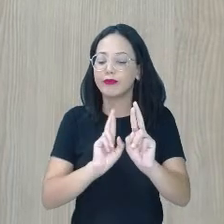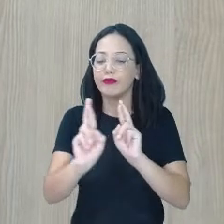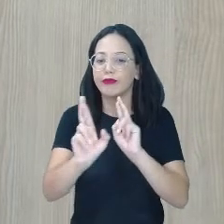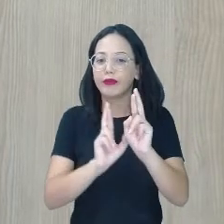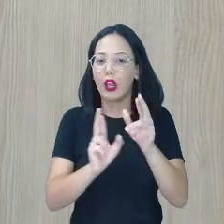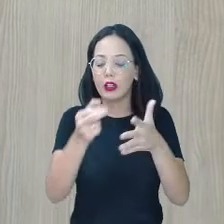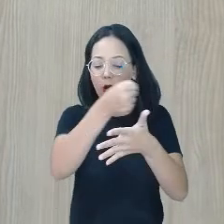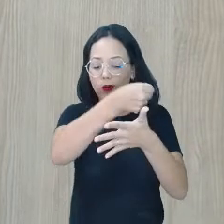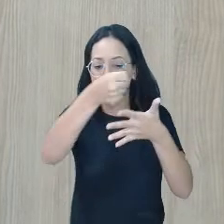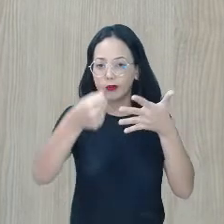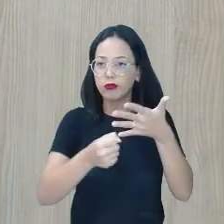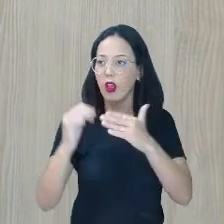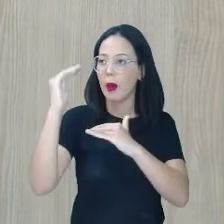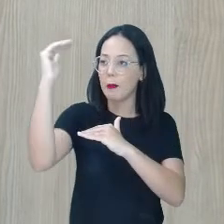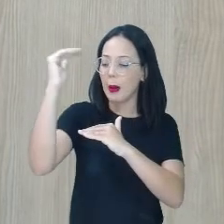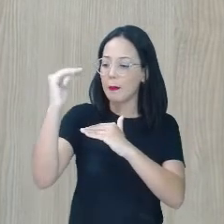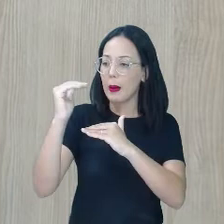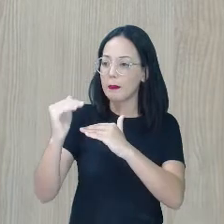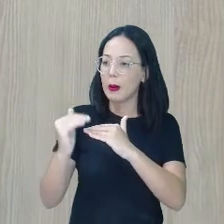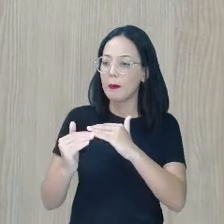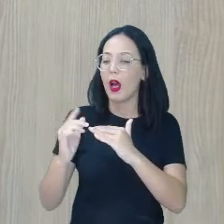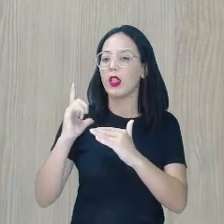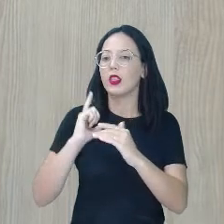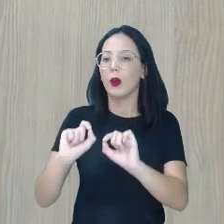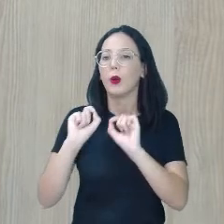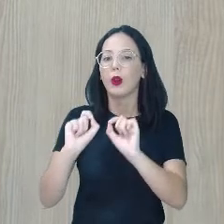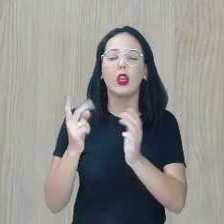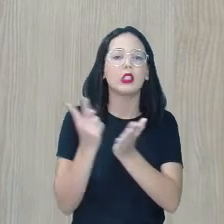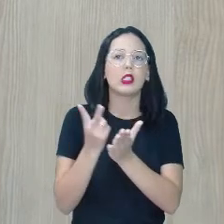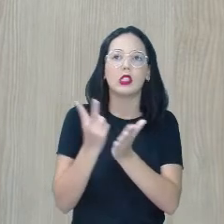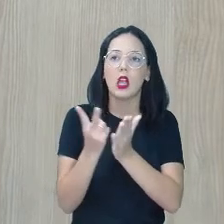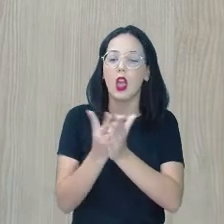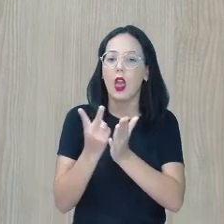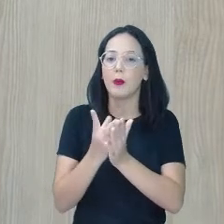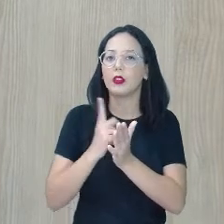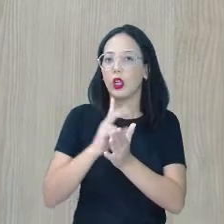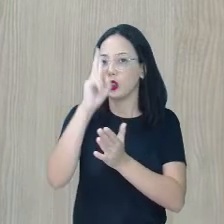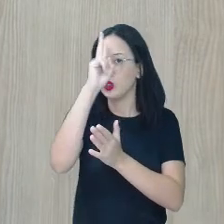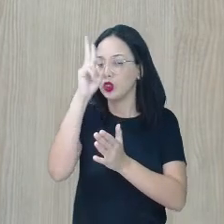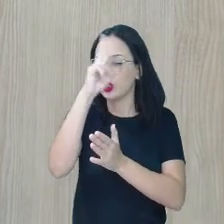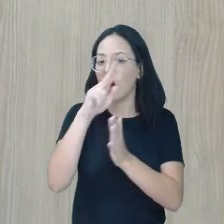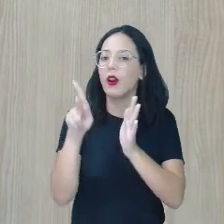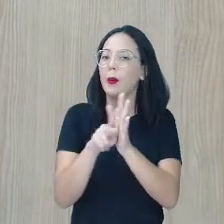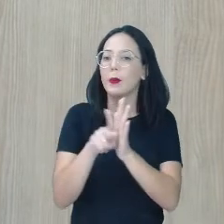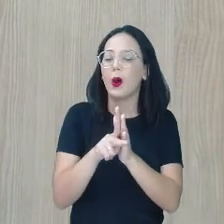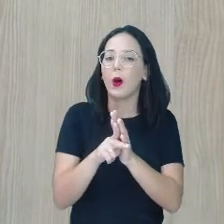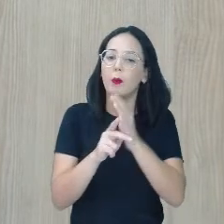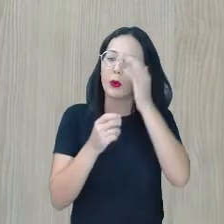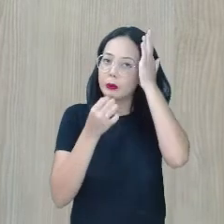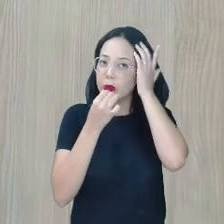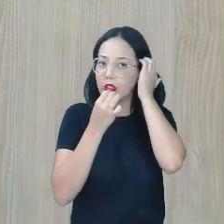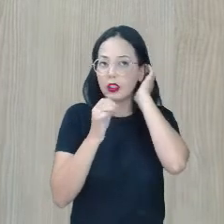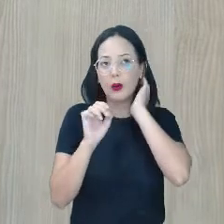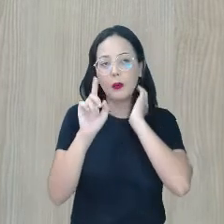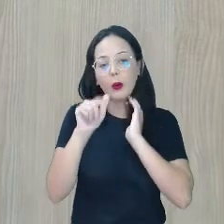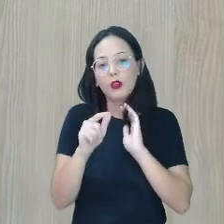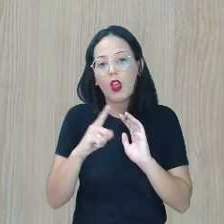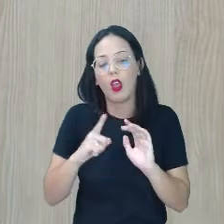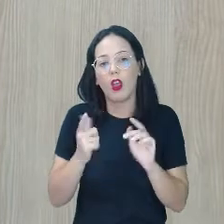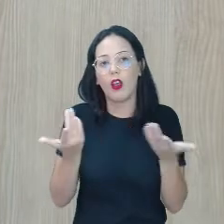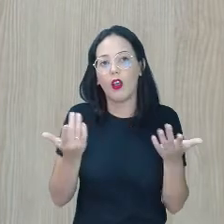das hierarquias sociais. Então nós temos aí frequentemente a história de grandes impérios com